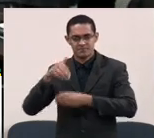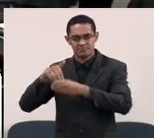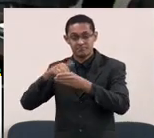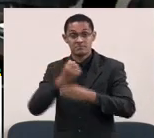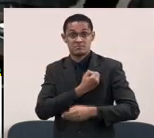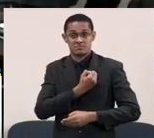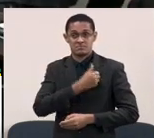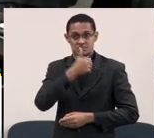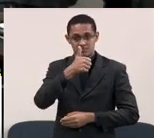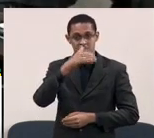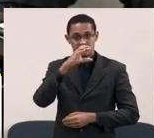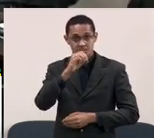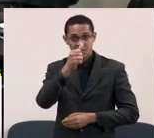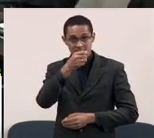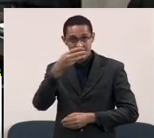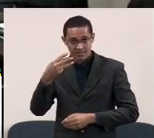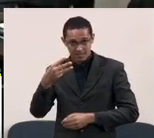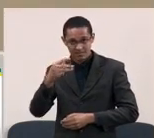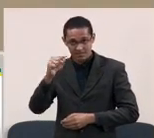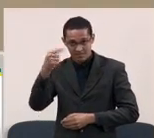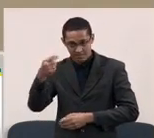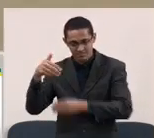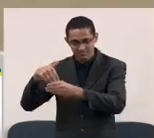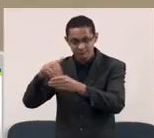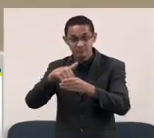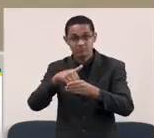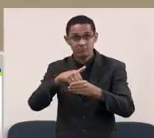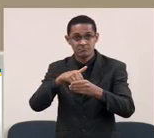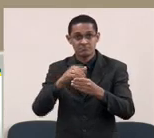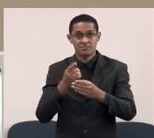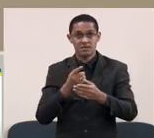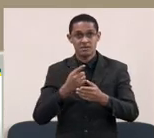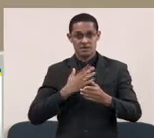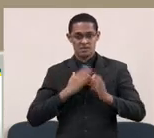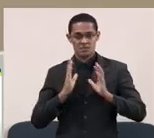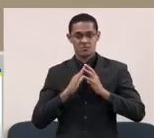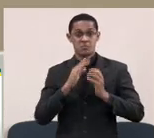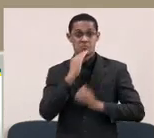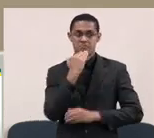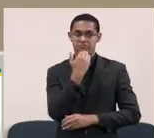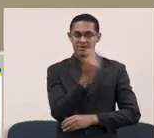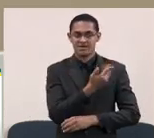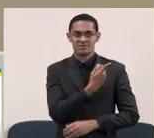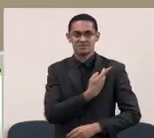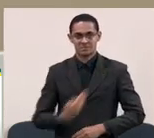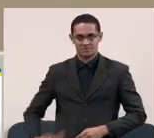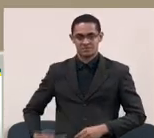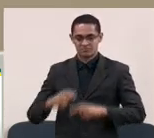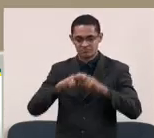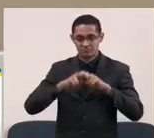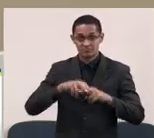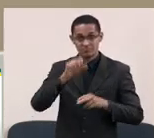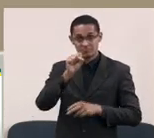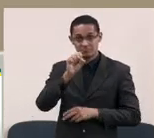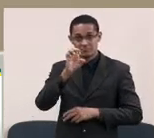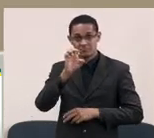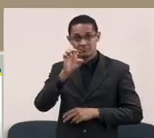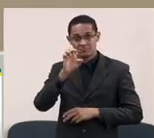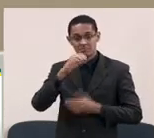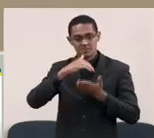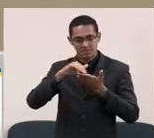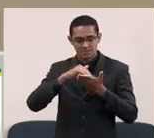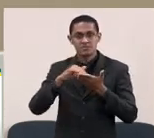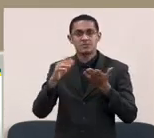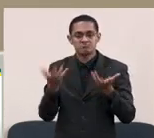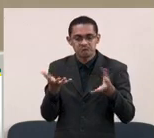número 1013, que o nosso mandato solicita ao Governo do Estado, através da Secretaria de Inclusão e